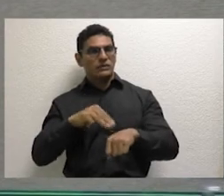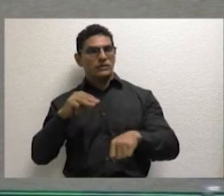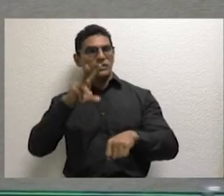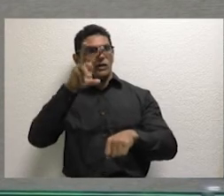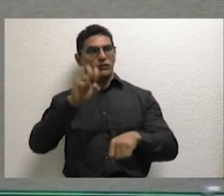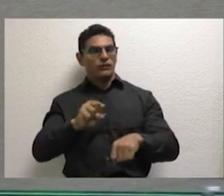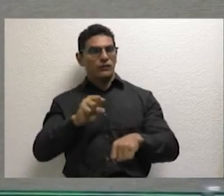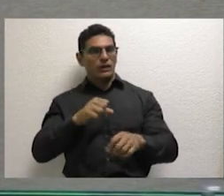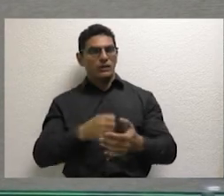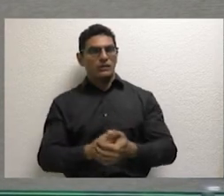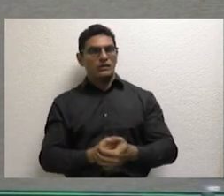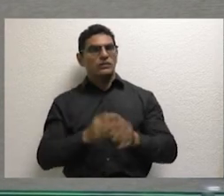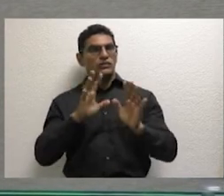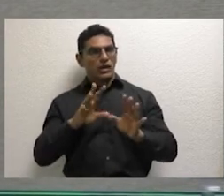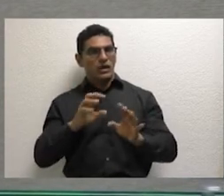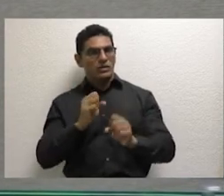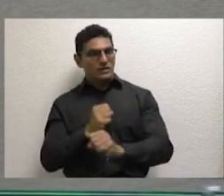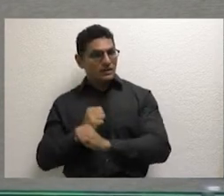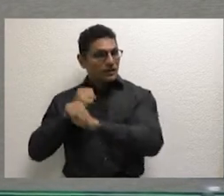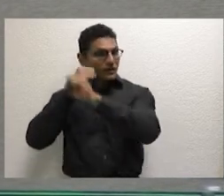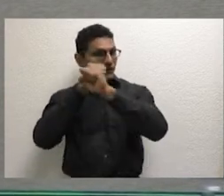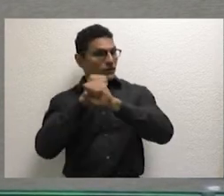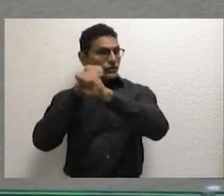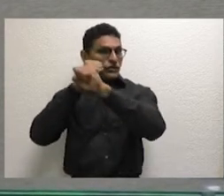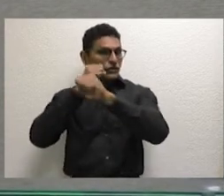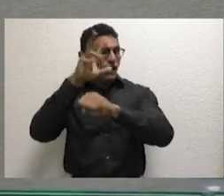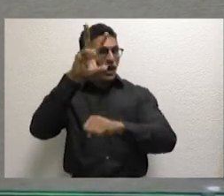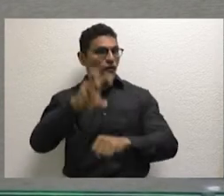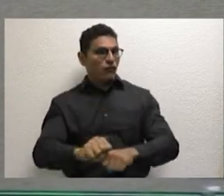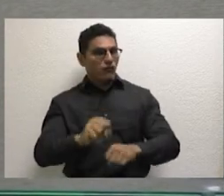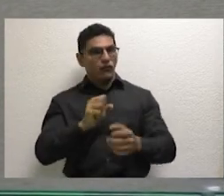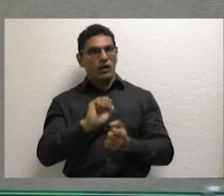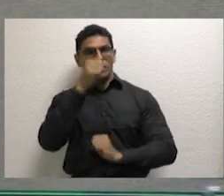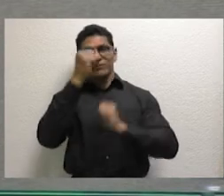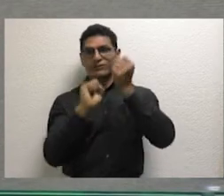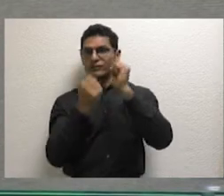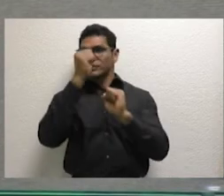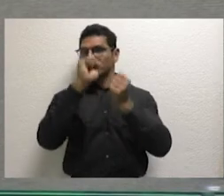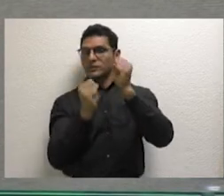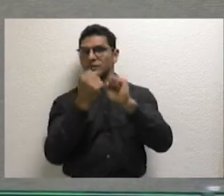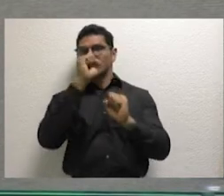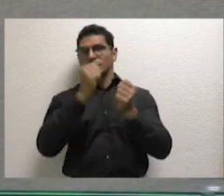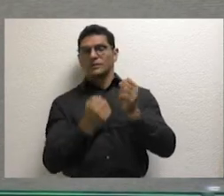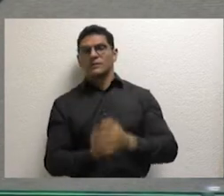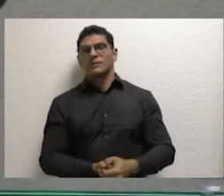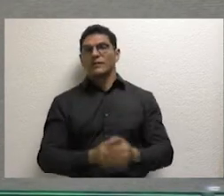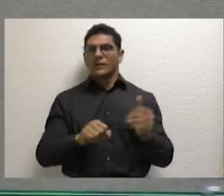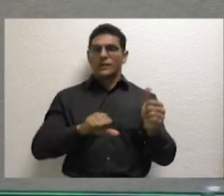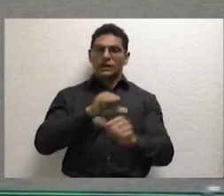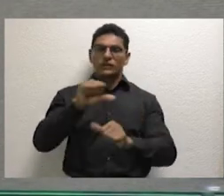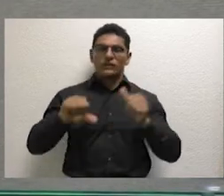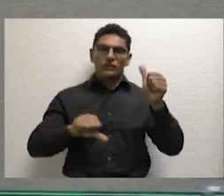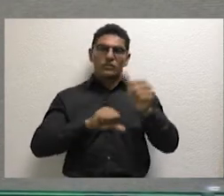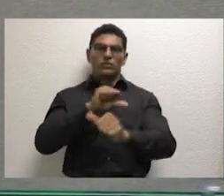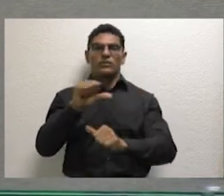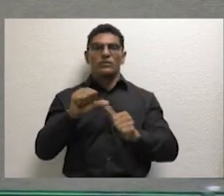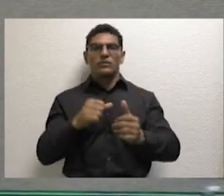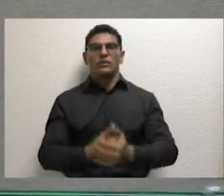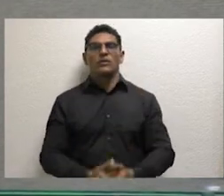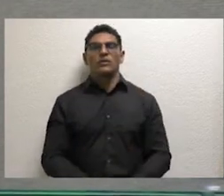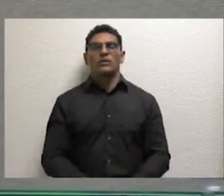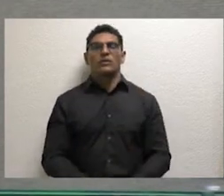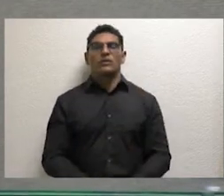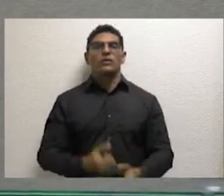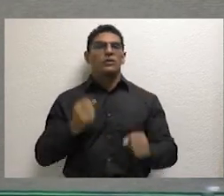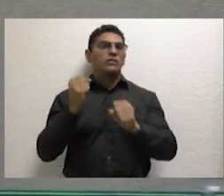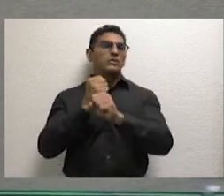já se defendia dentro da UFAM que o modelo Zona Franca de Manaus sem dúvida se transformou com as décadas